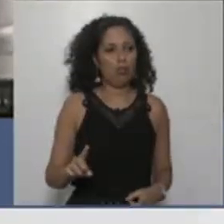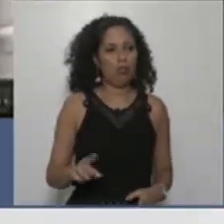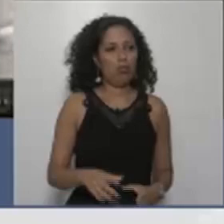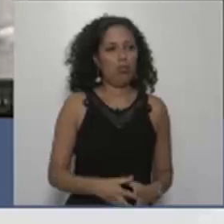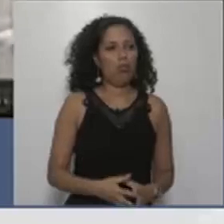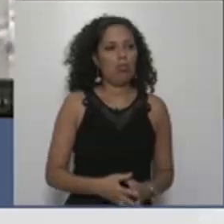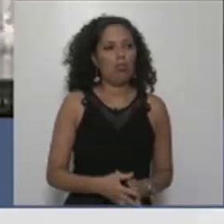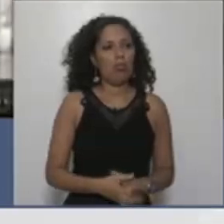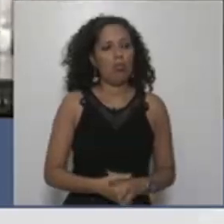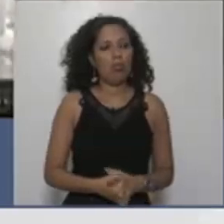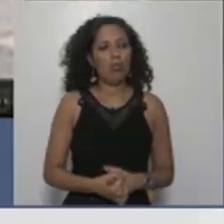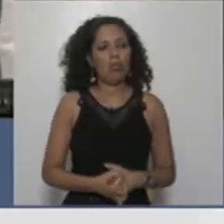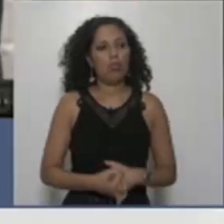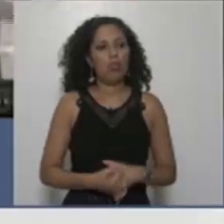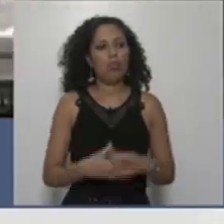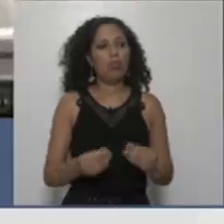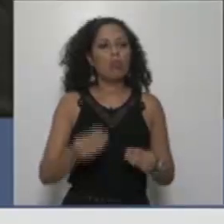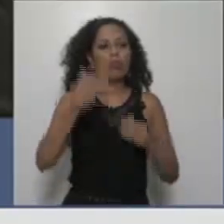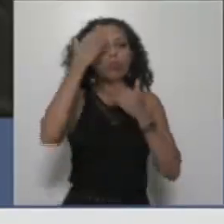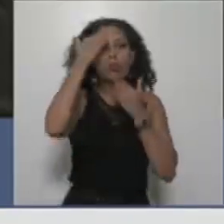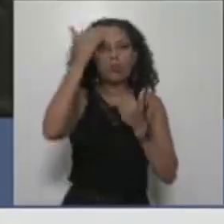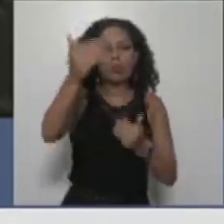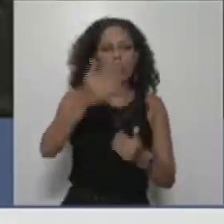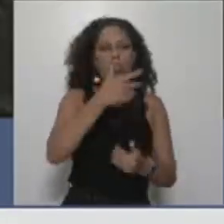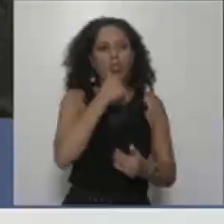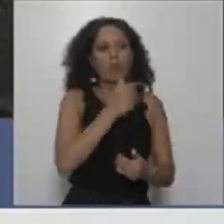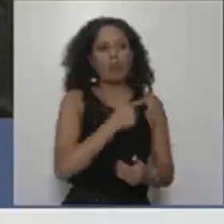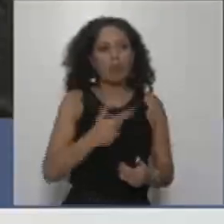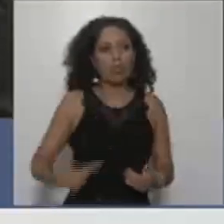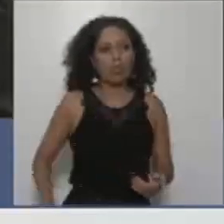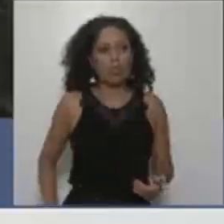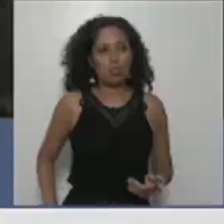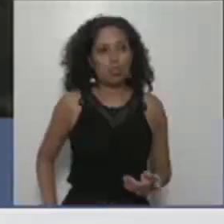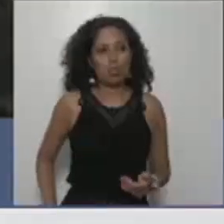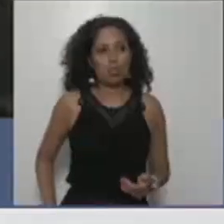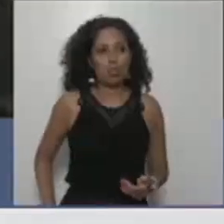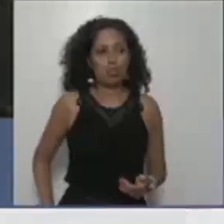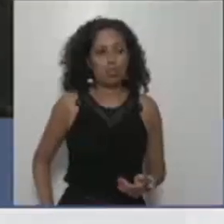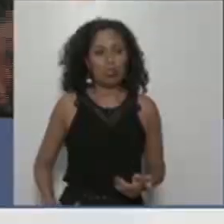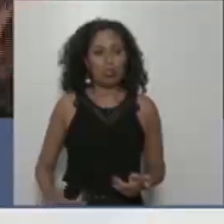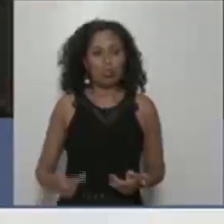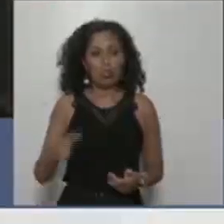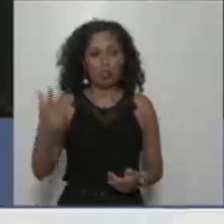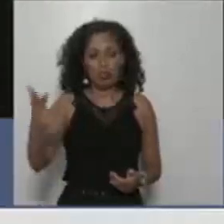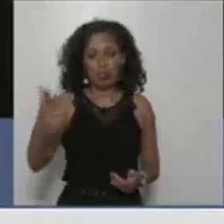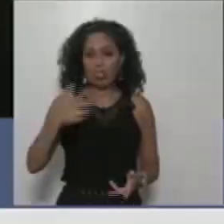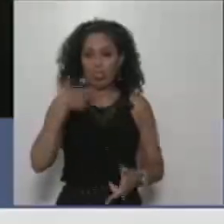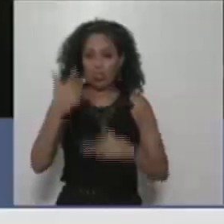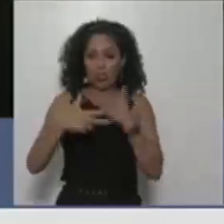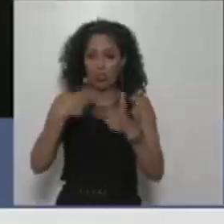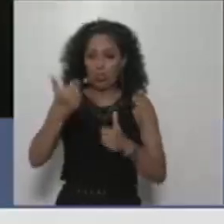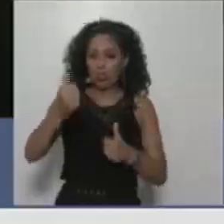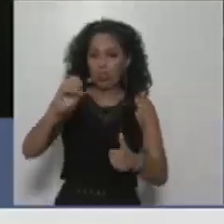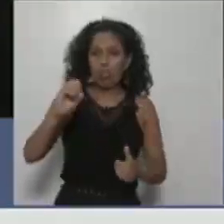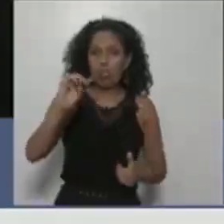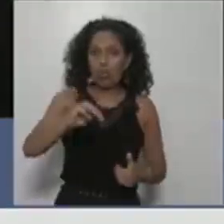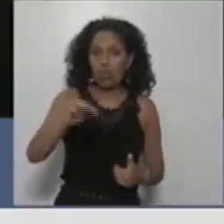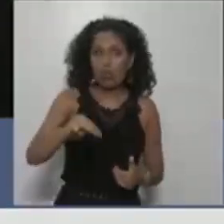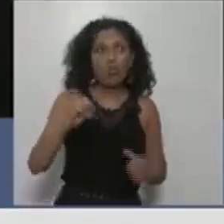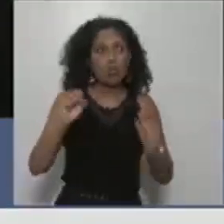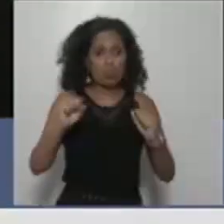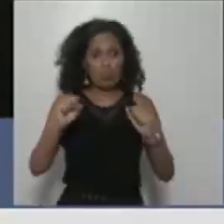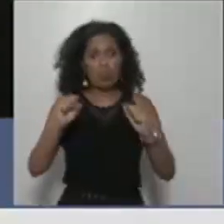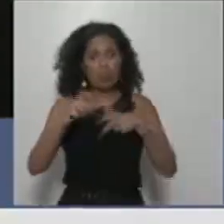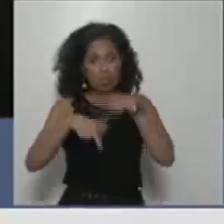minutos. Muito obrigada, senhor presidente. Então, na fala que o senhor teve de 10 minutos, o senhor poderia